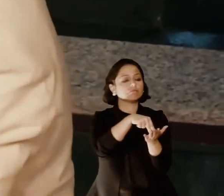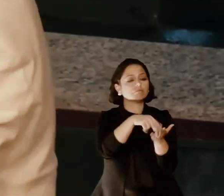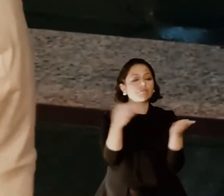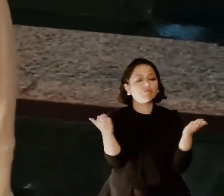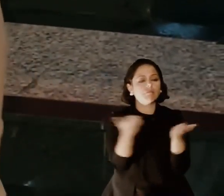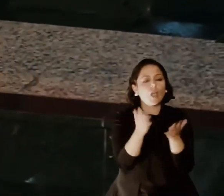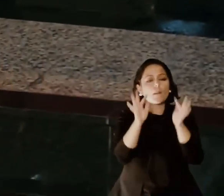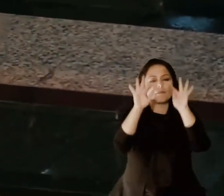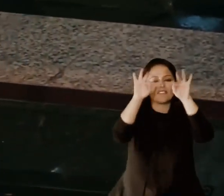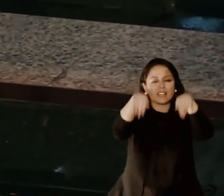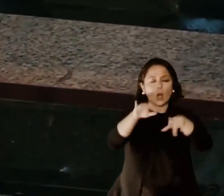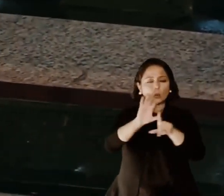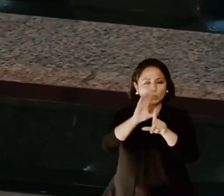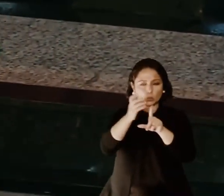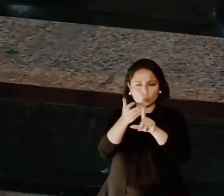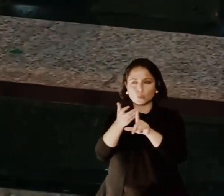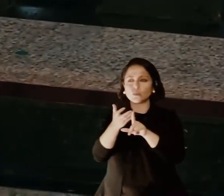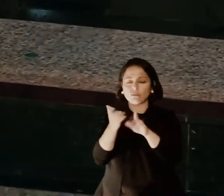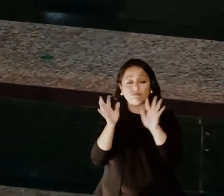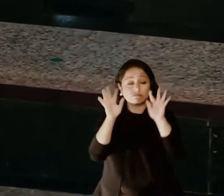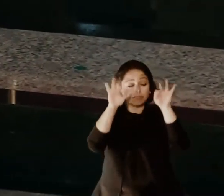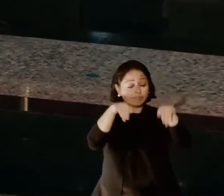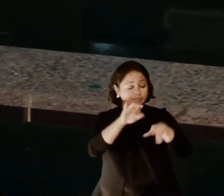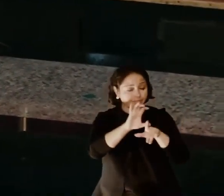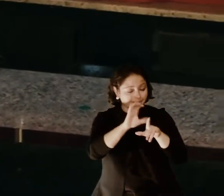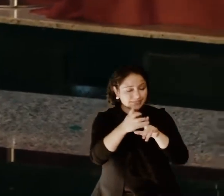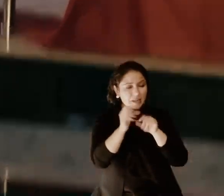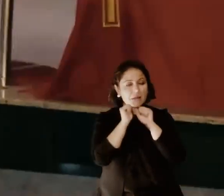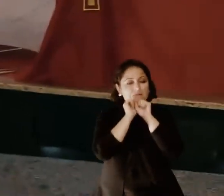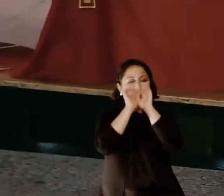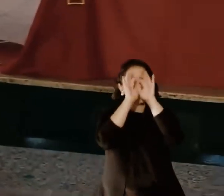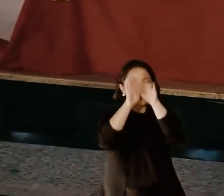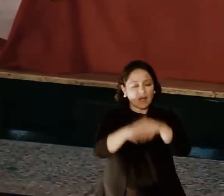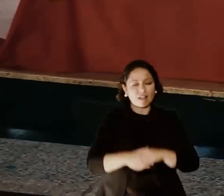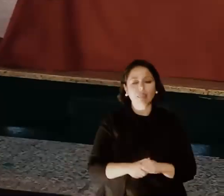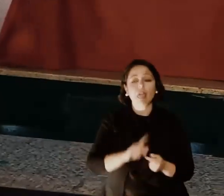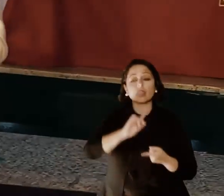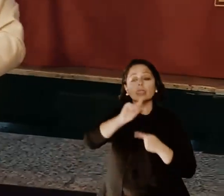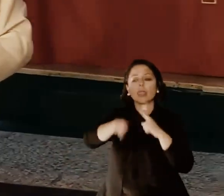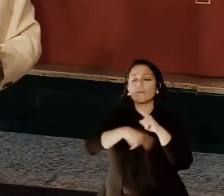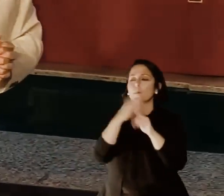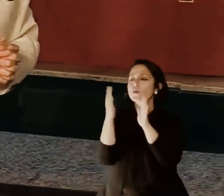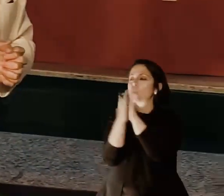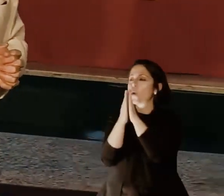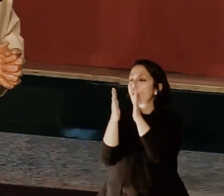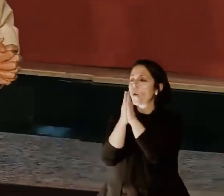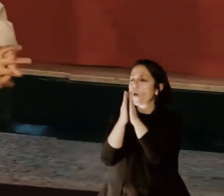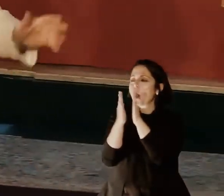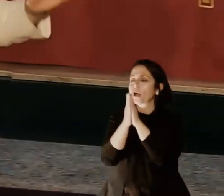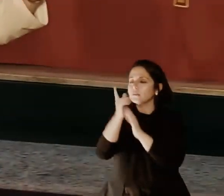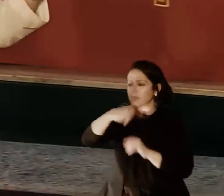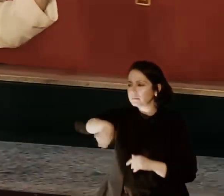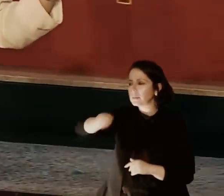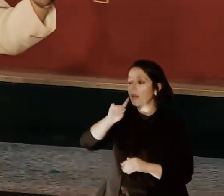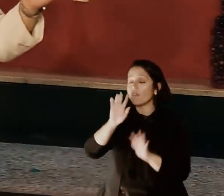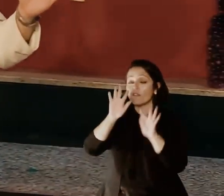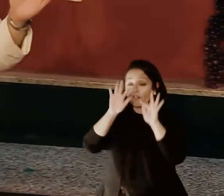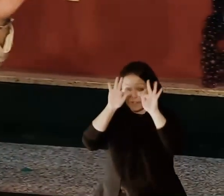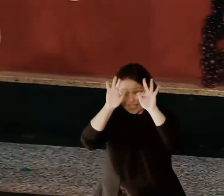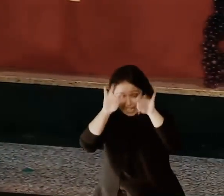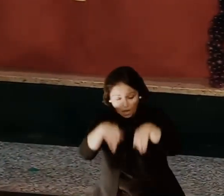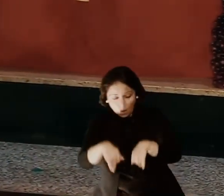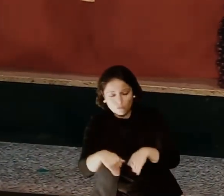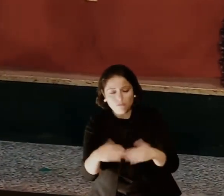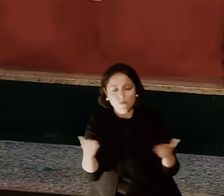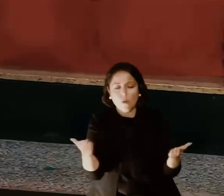bênção apostólica, todos de pé. Eu quero encerrar o culto com a bênção apostólica. Depois eu faço um apelo. Depois da bênção